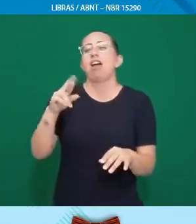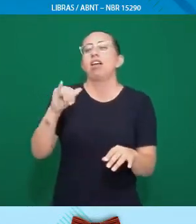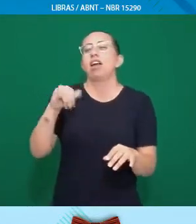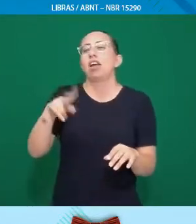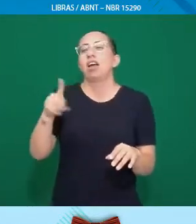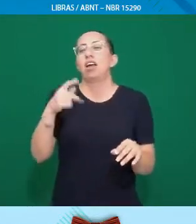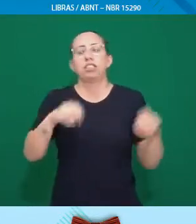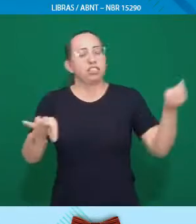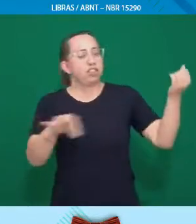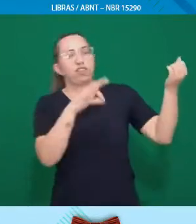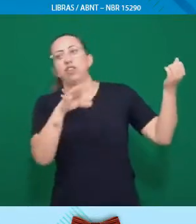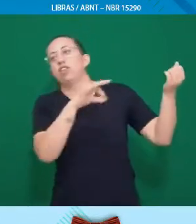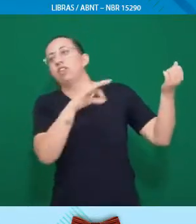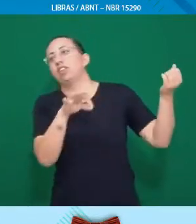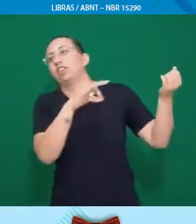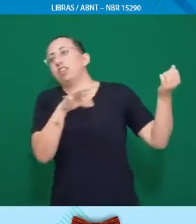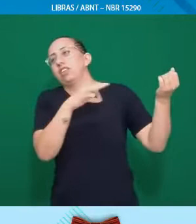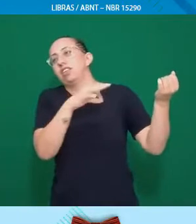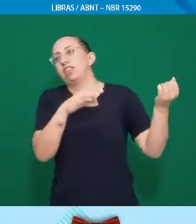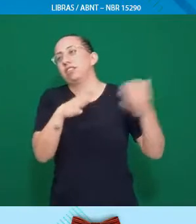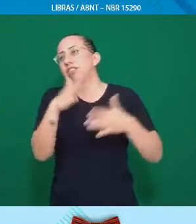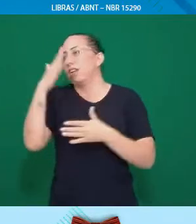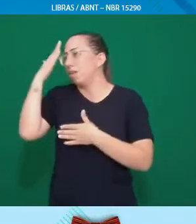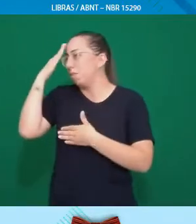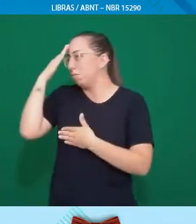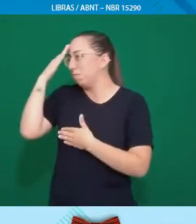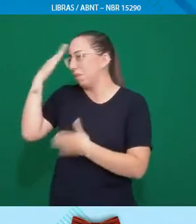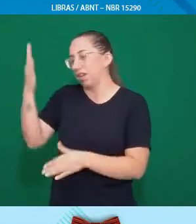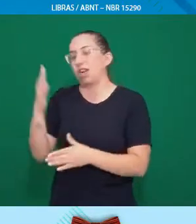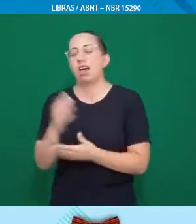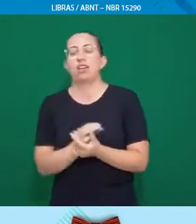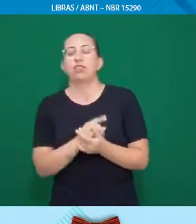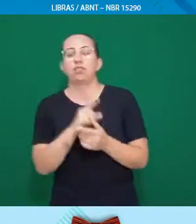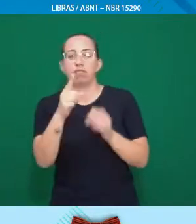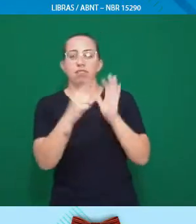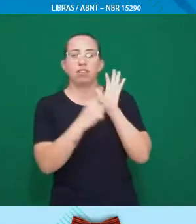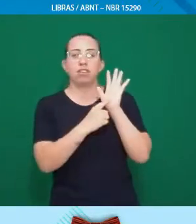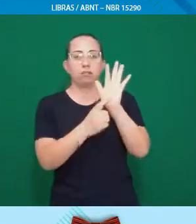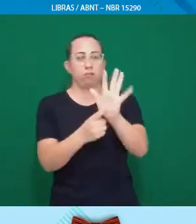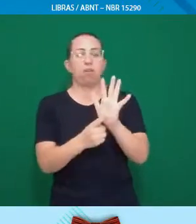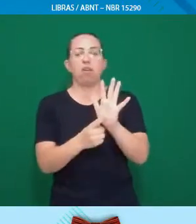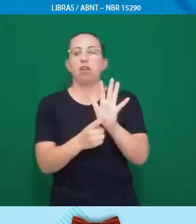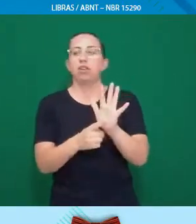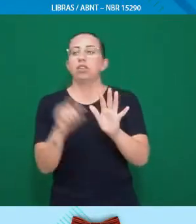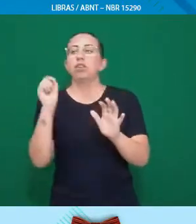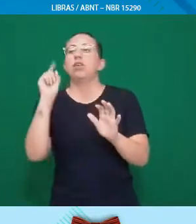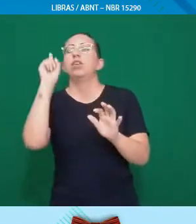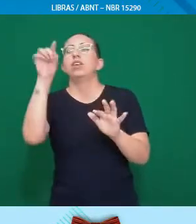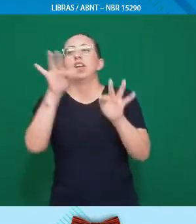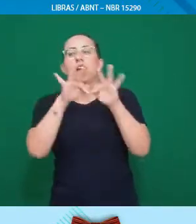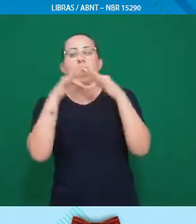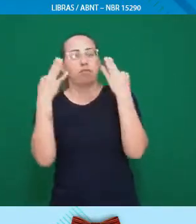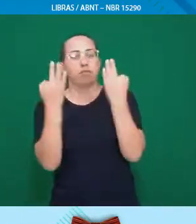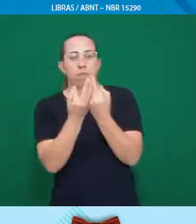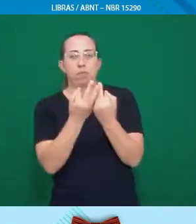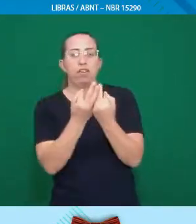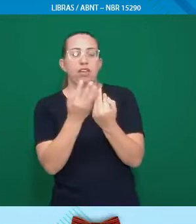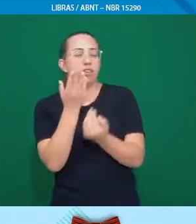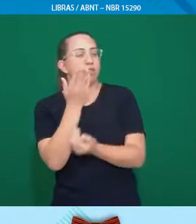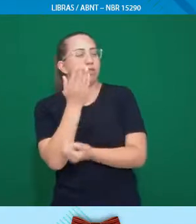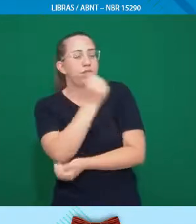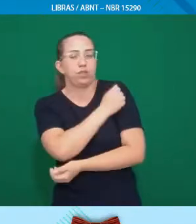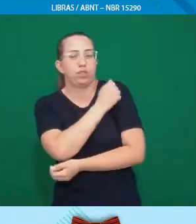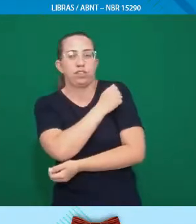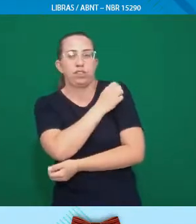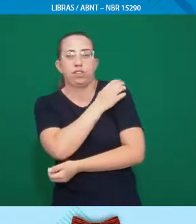muito bom ver vocês aqui que bom obrigado pela presença de vocês vocês representam Realmente todos os familiares dos alunos da Fundação Cultural